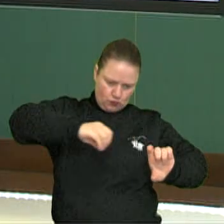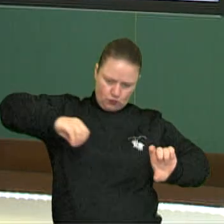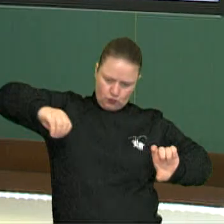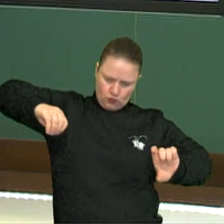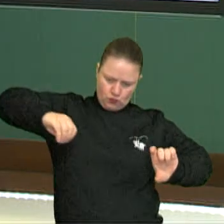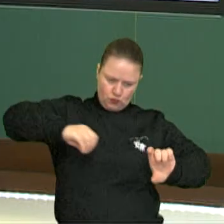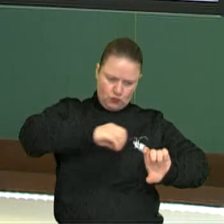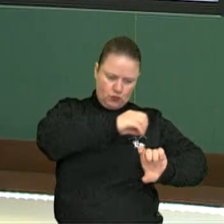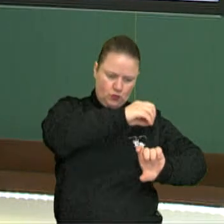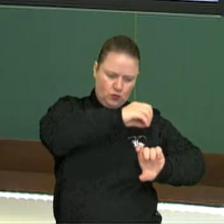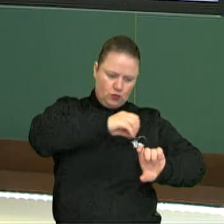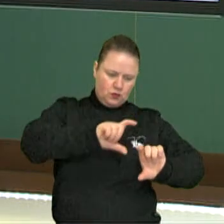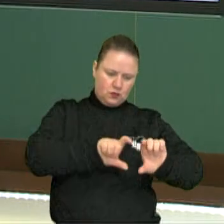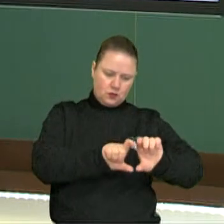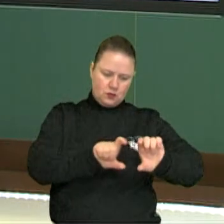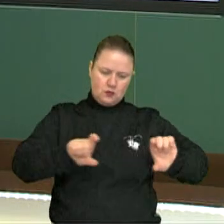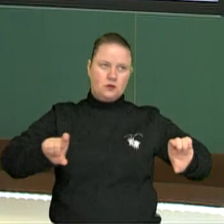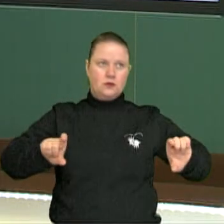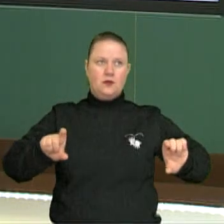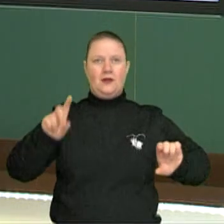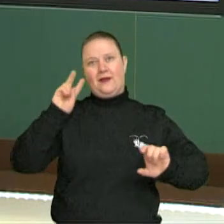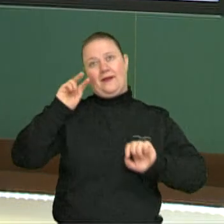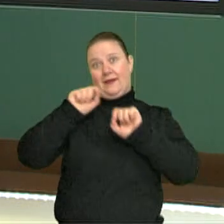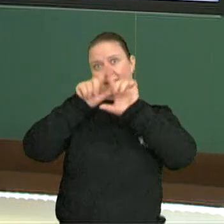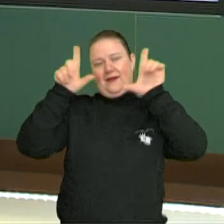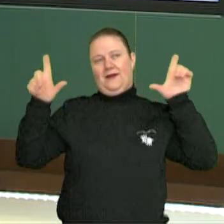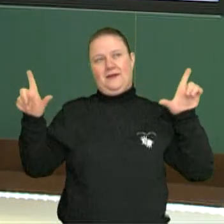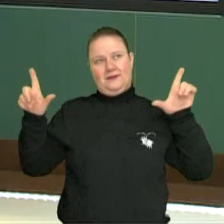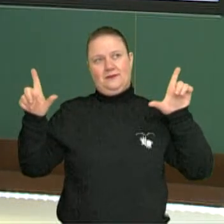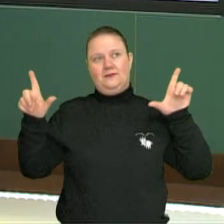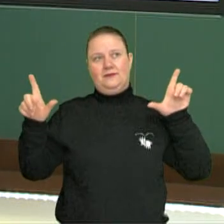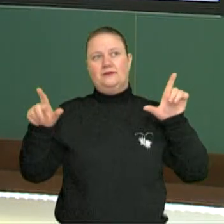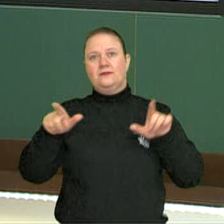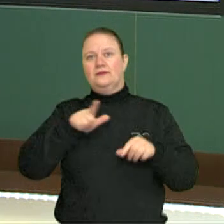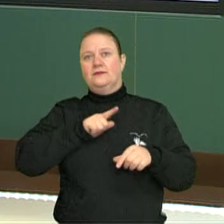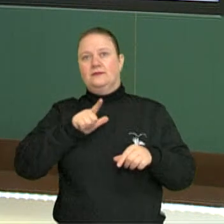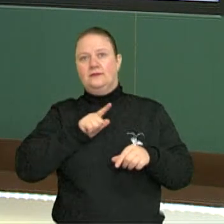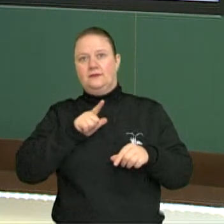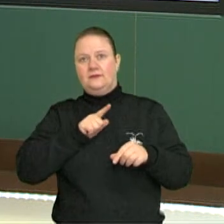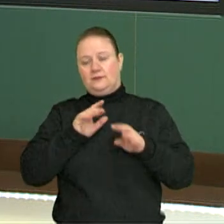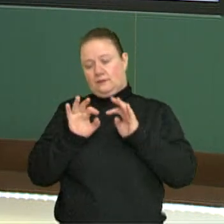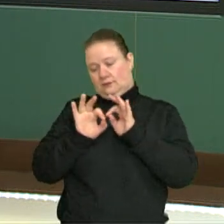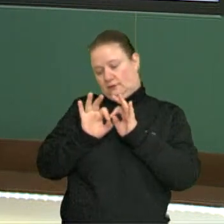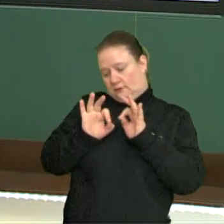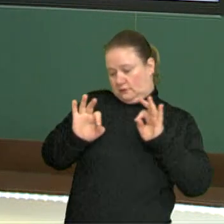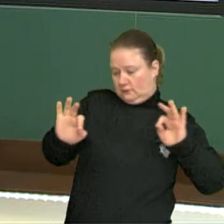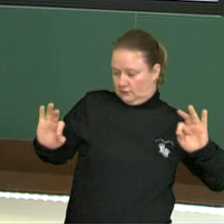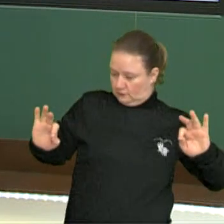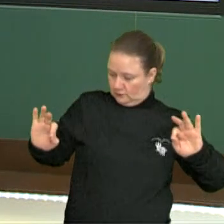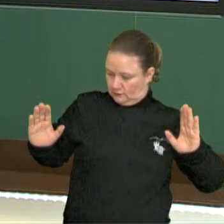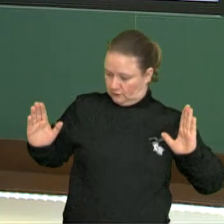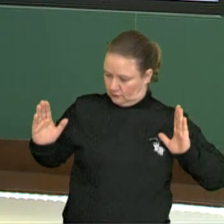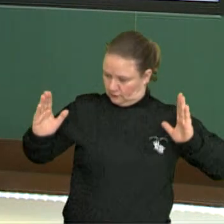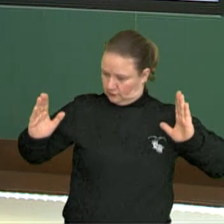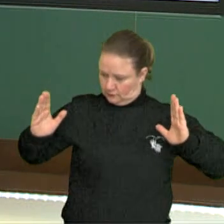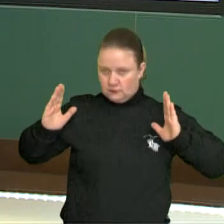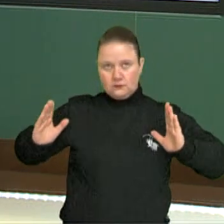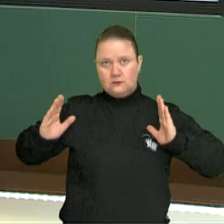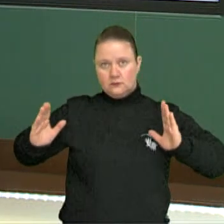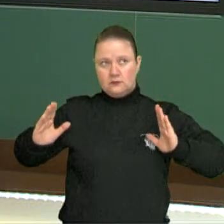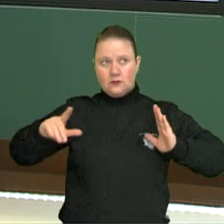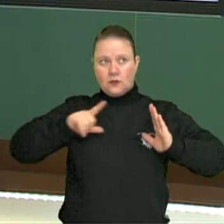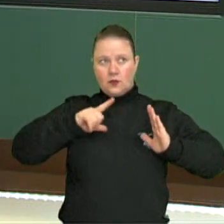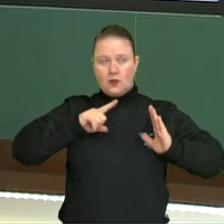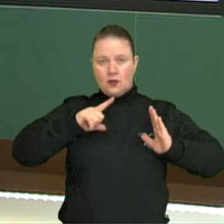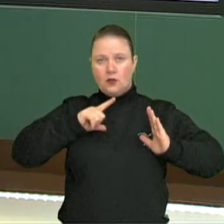obviamente, foi aumentado, né? Aumentada essa distância para deixar mais visível, mas você tem aqui, devido,